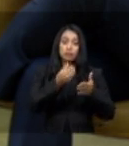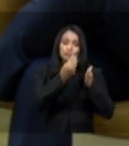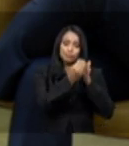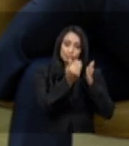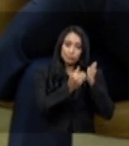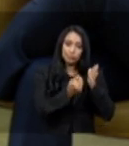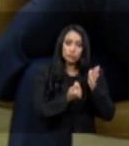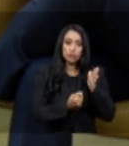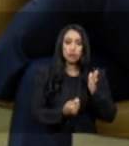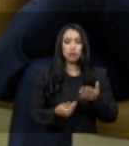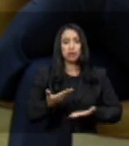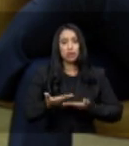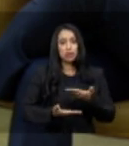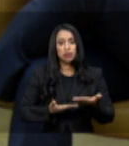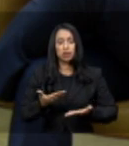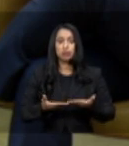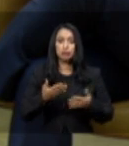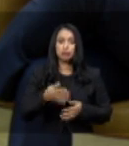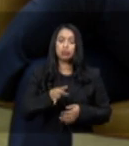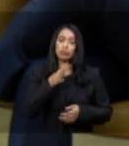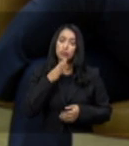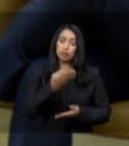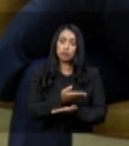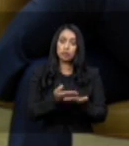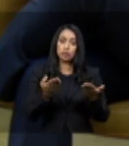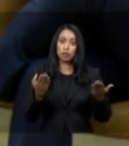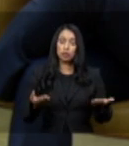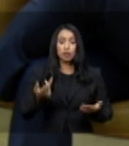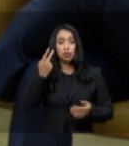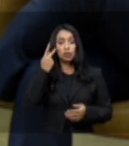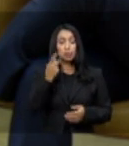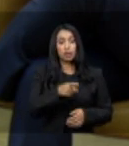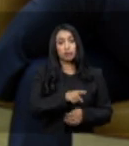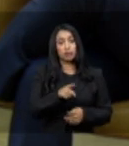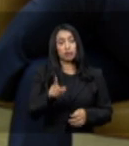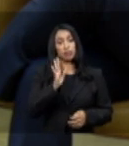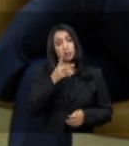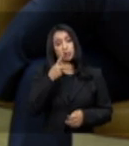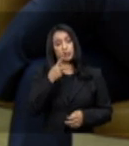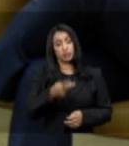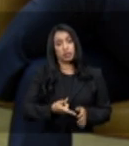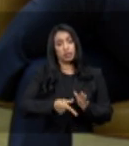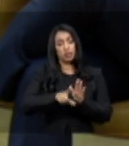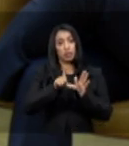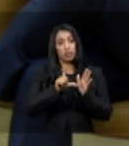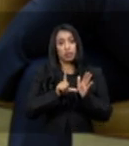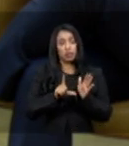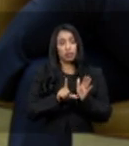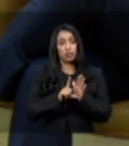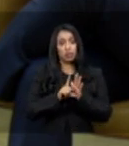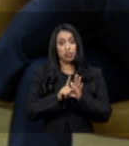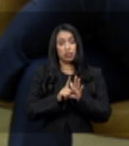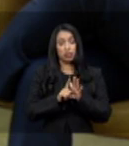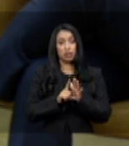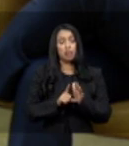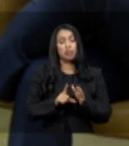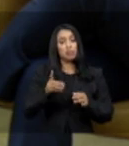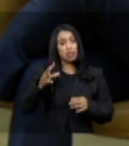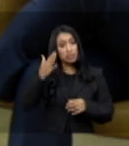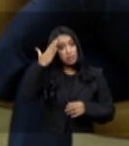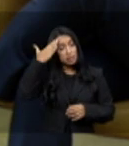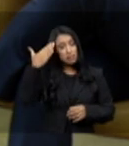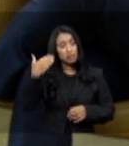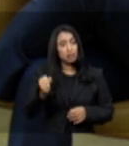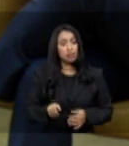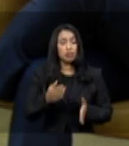que efetivamente tem que ser trazidas ao conhecimento de vossa excelência para que você lenço como disse anteriormente do homem a mais bem informada de sua decisão